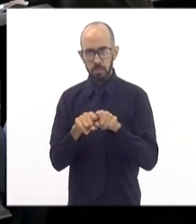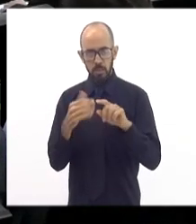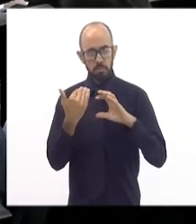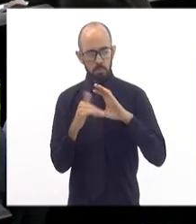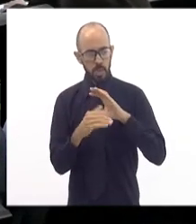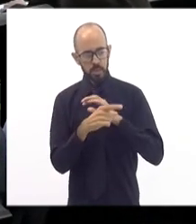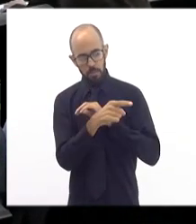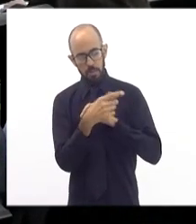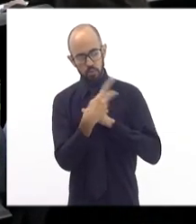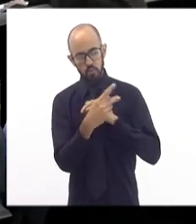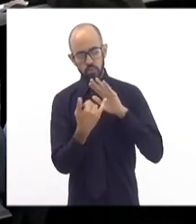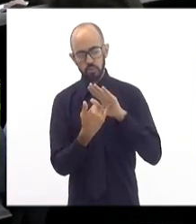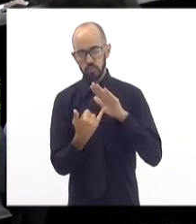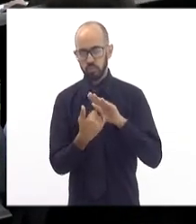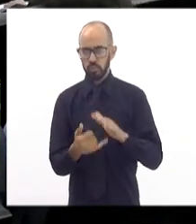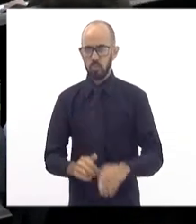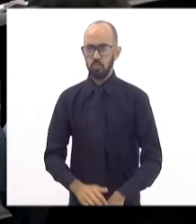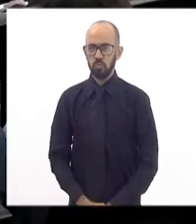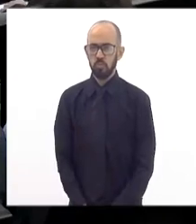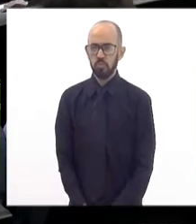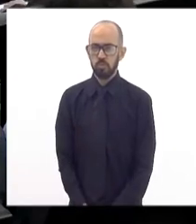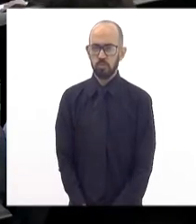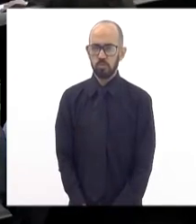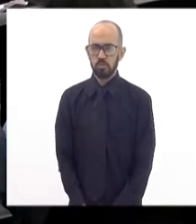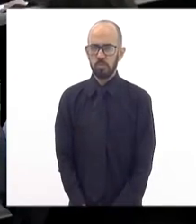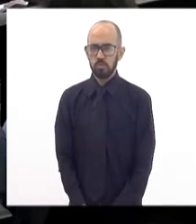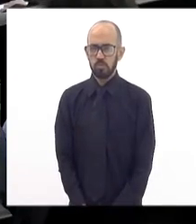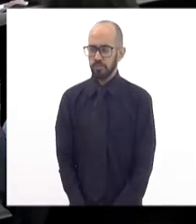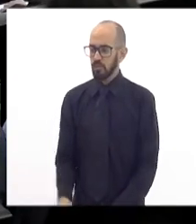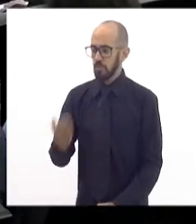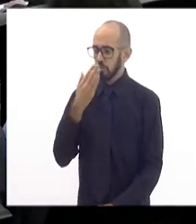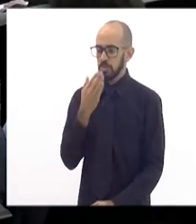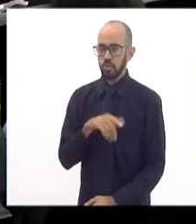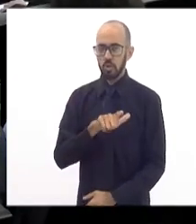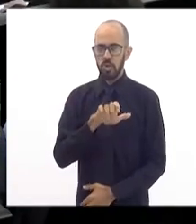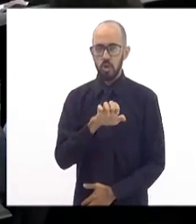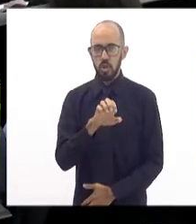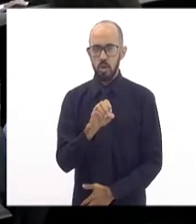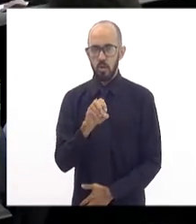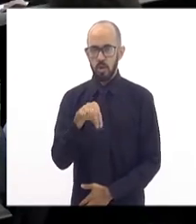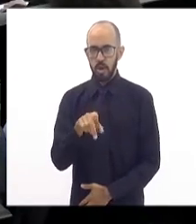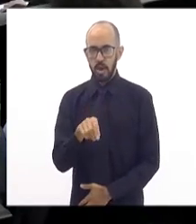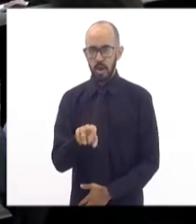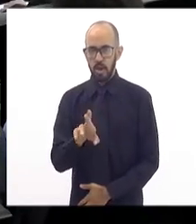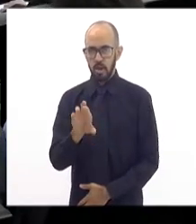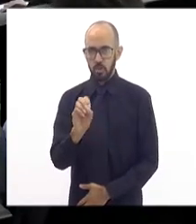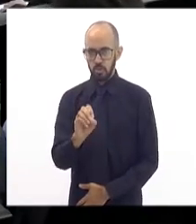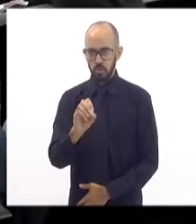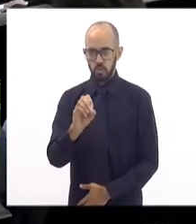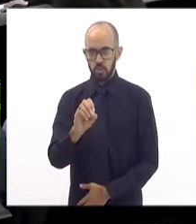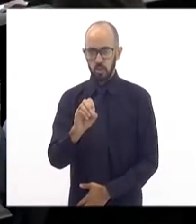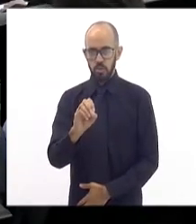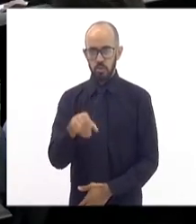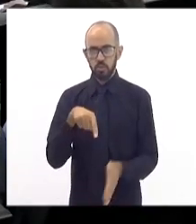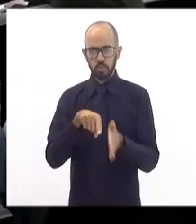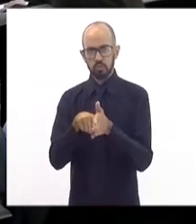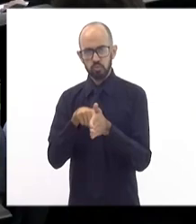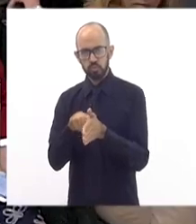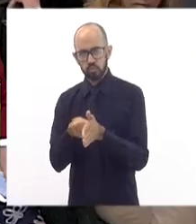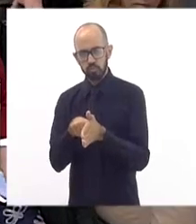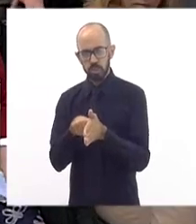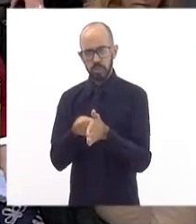sua instituição tá eu vou chamar o Leonardo coordenador científico do Instituto boto cinza